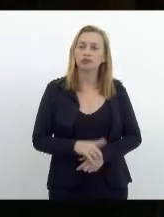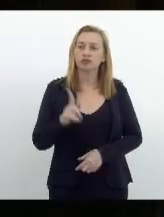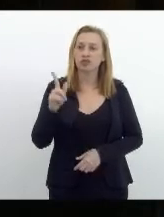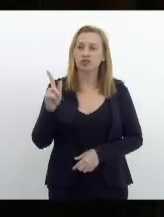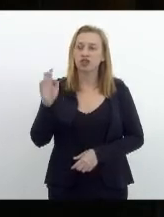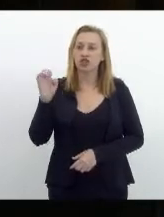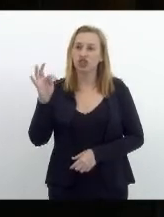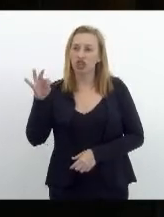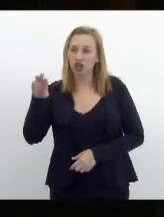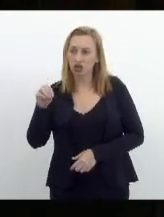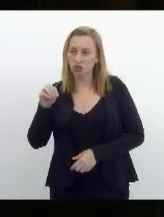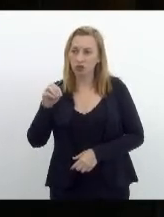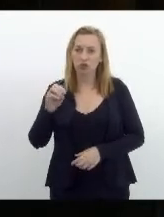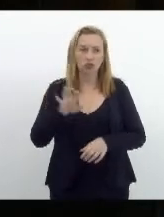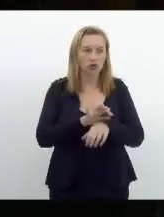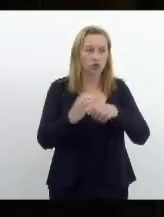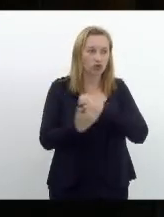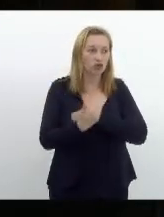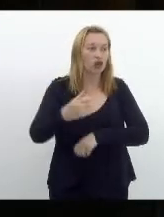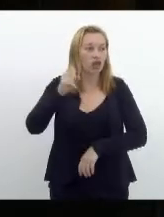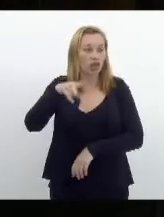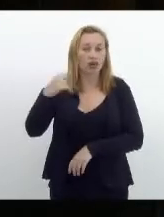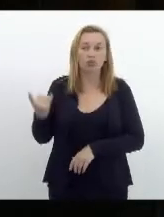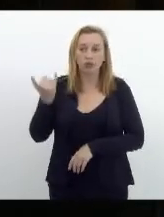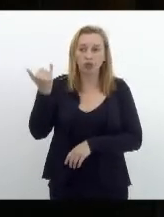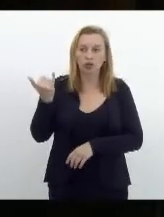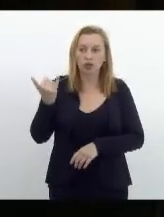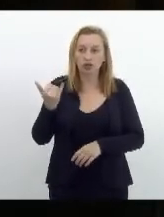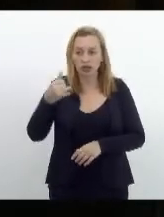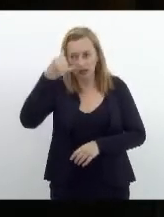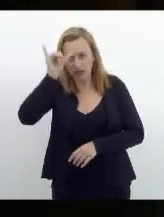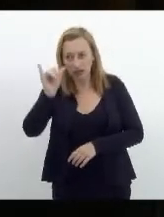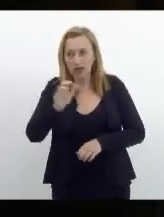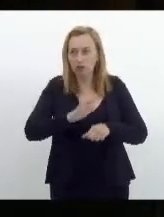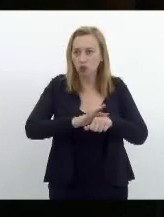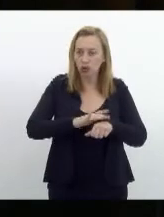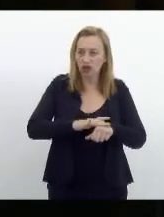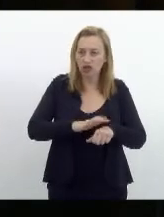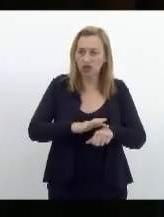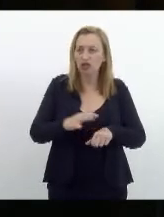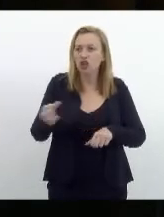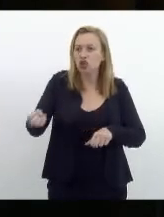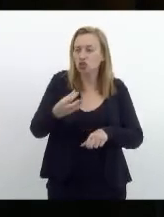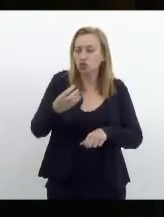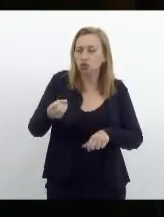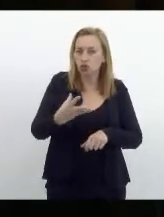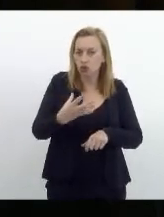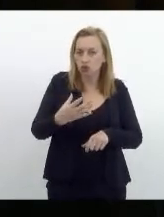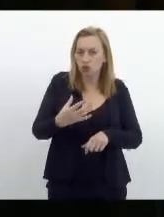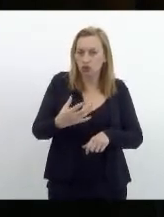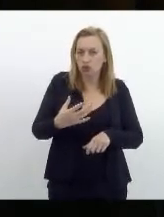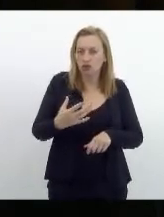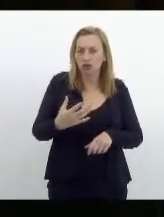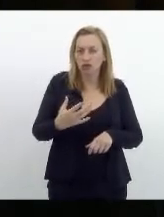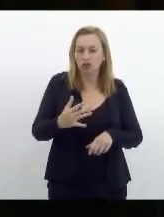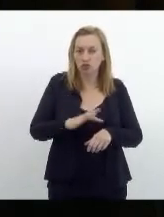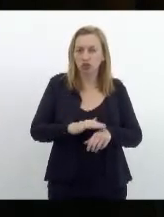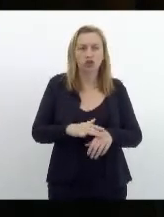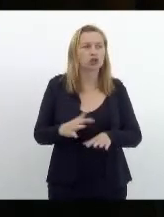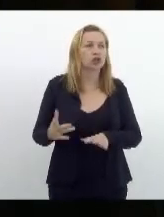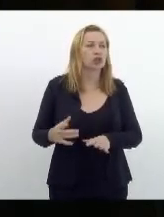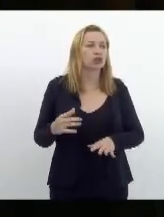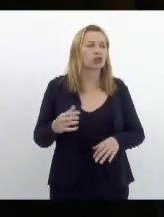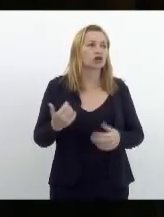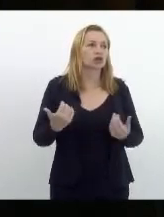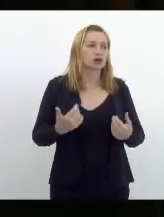Covid, coisa muito importante para se prever doenças e novos surtos. É nosso dever